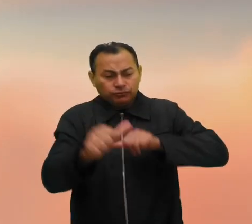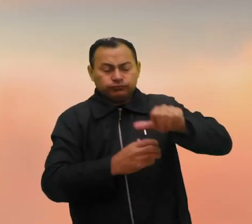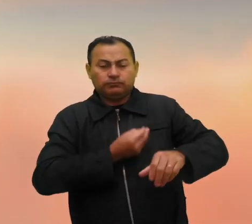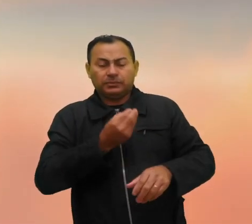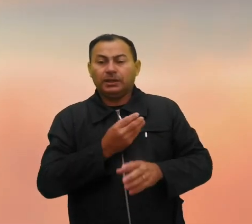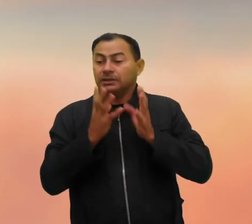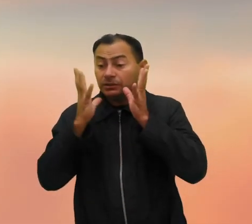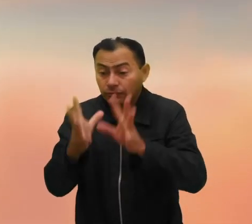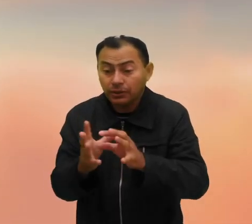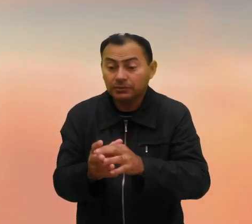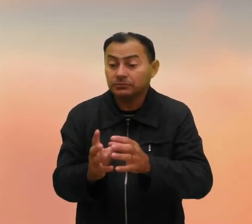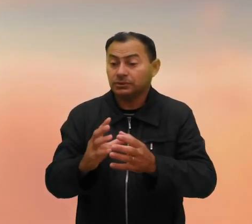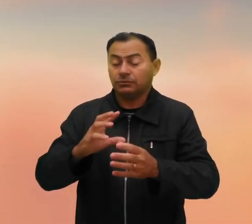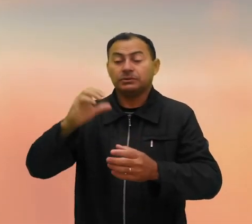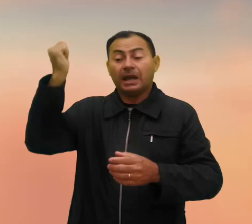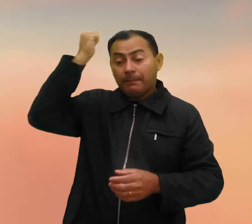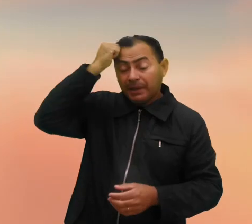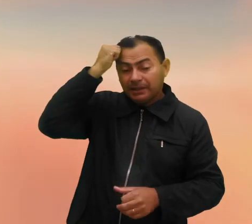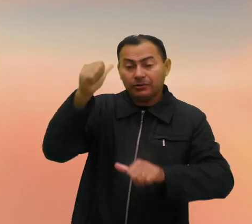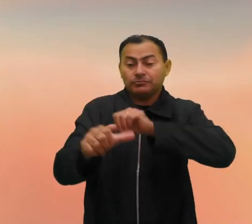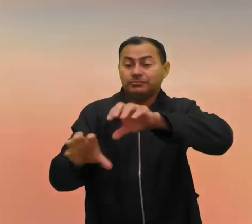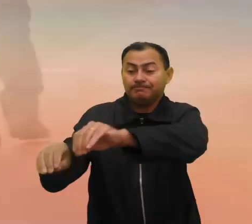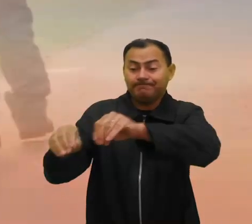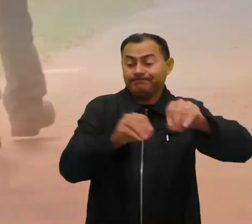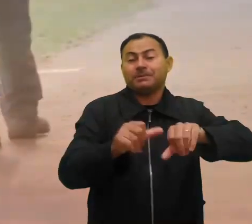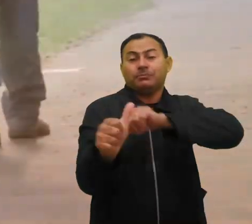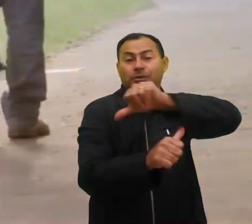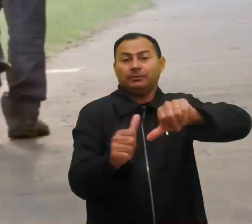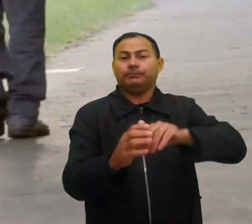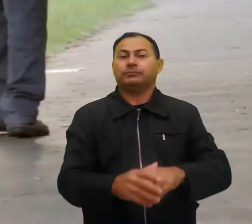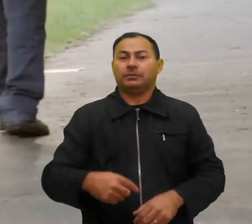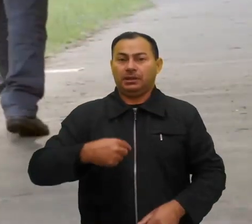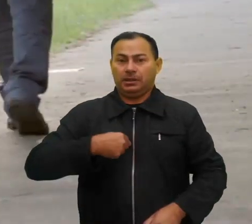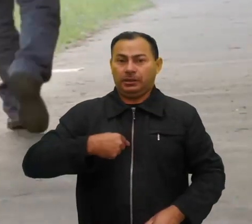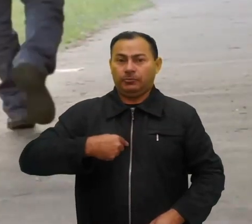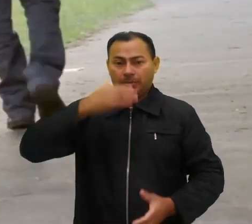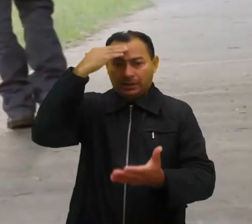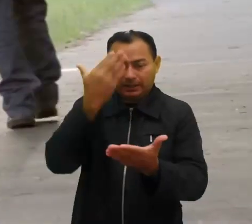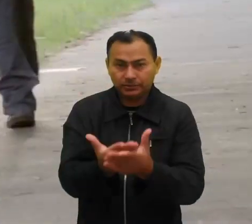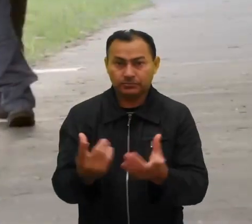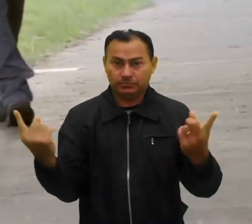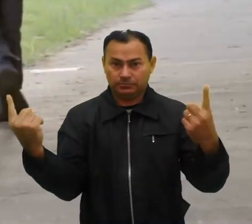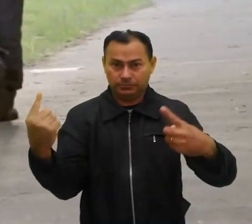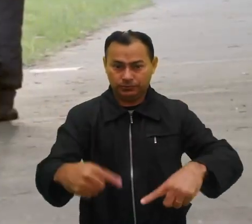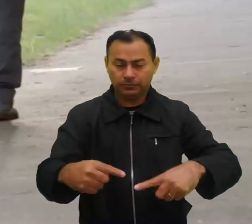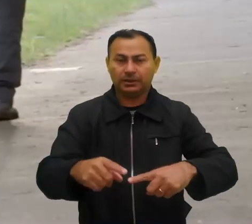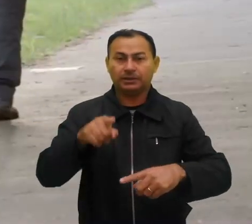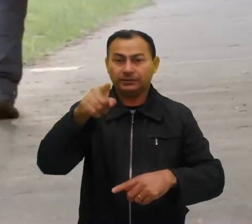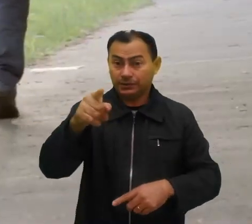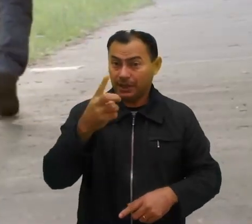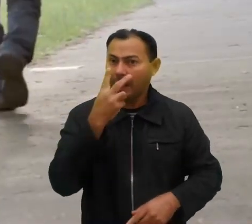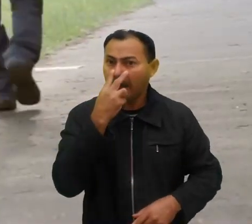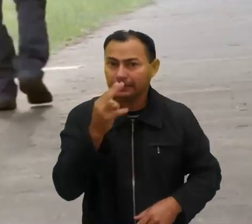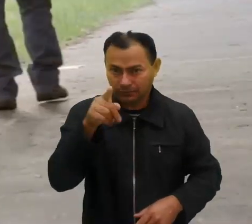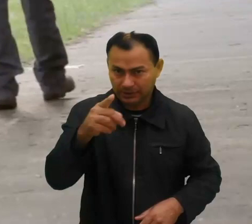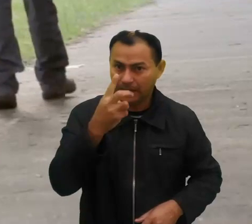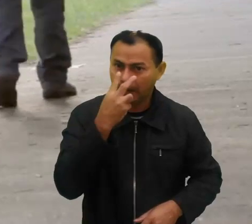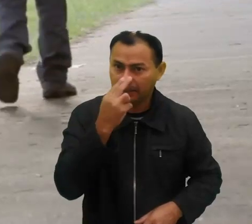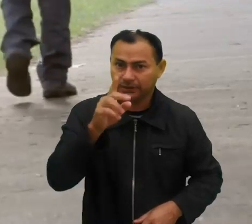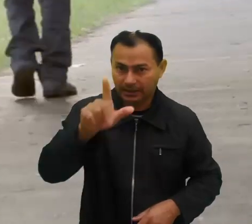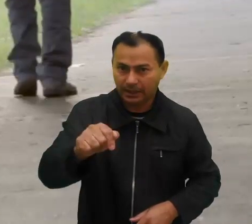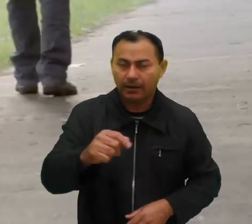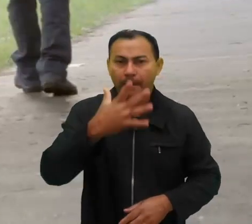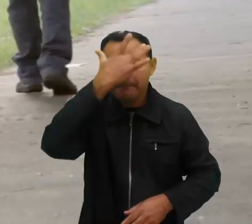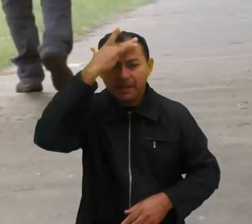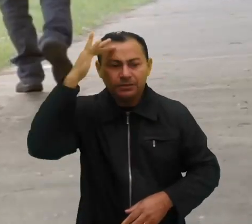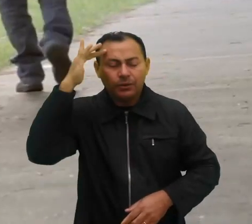e tirarei o seu candelabro do lugar dele. Creio que este seja um desafio e tanto. Se você acha que